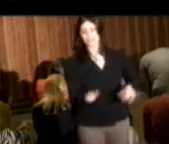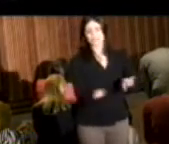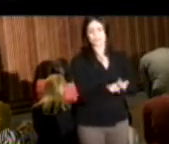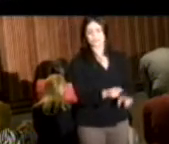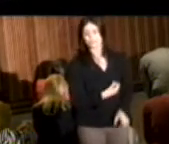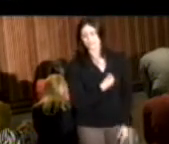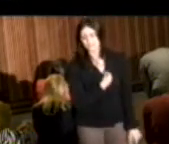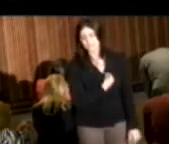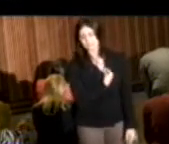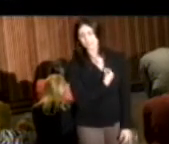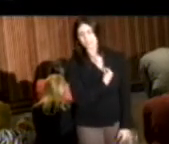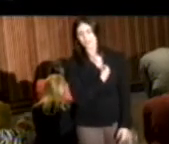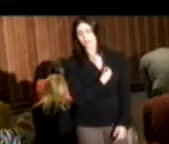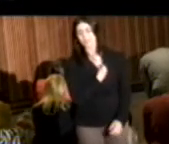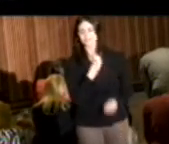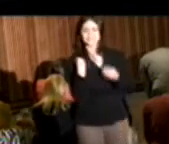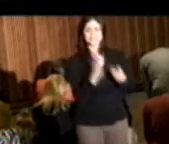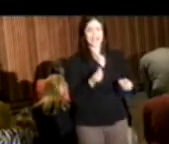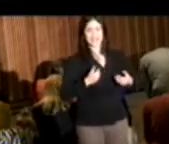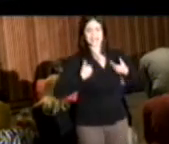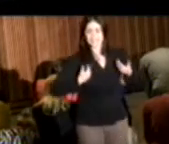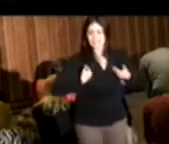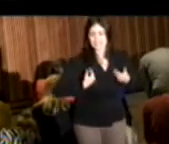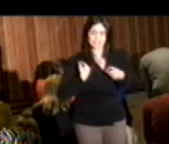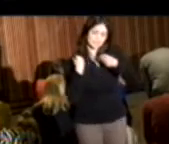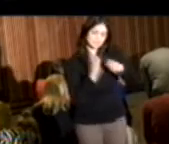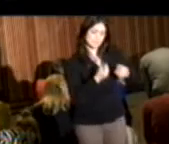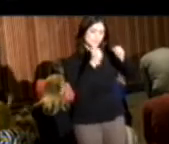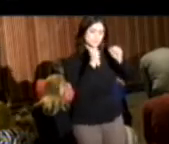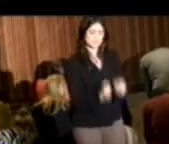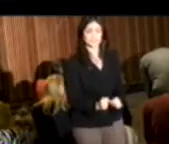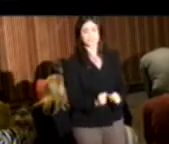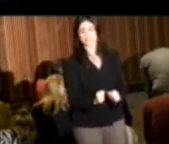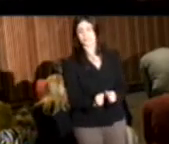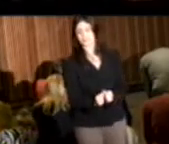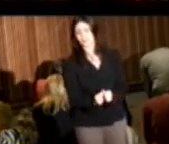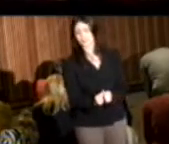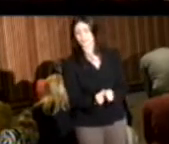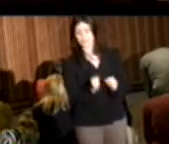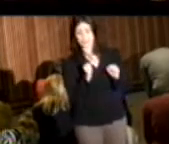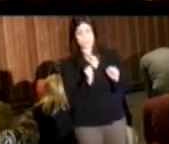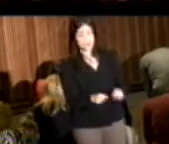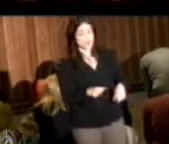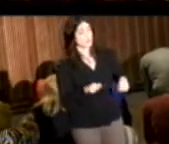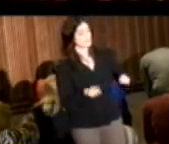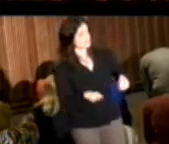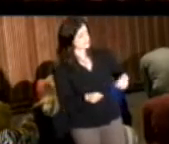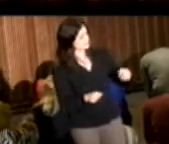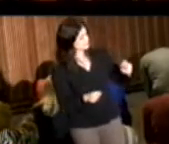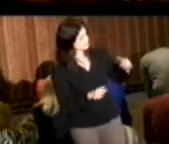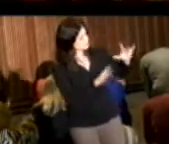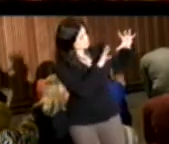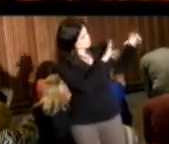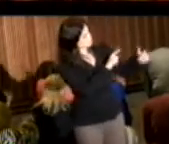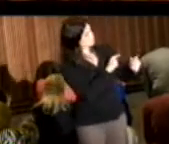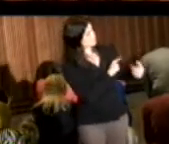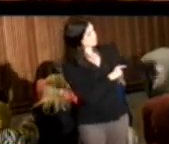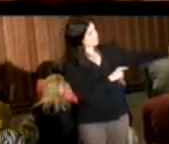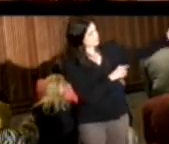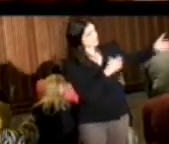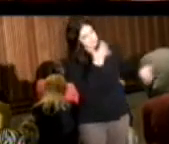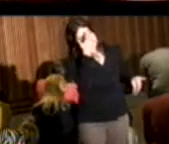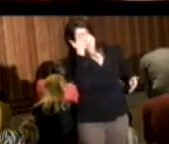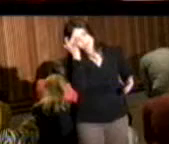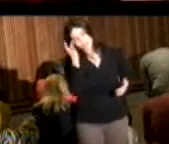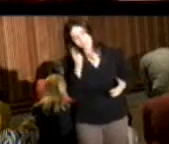com a tua alegria. Ressuscita, Senhor, com o teu poder. E que essas vidas sejam benditas do Senhor. E que